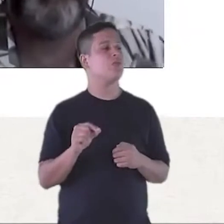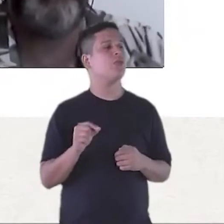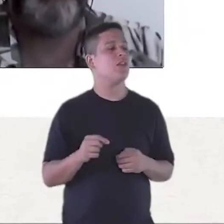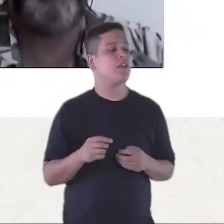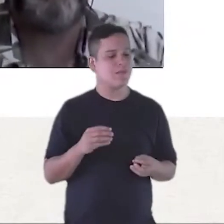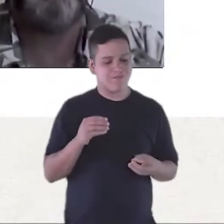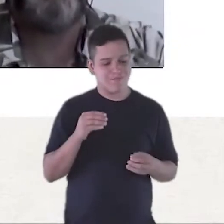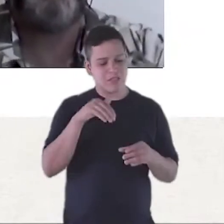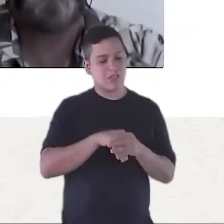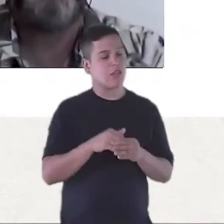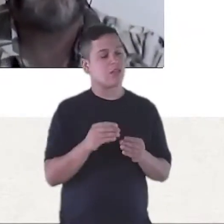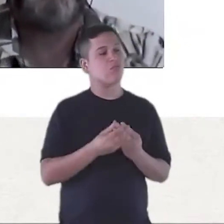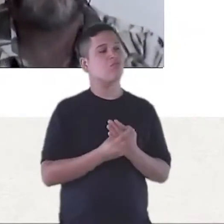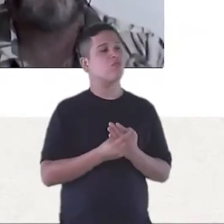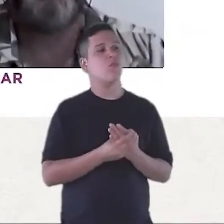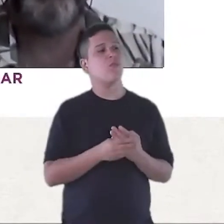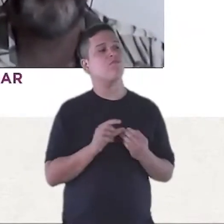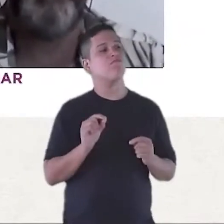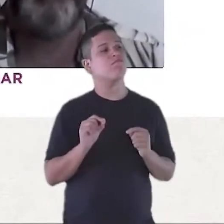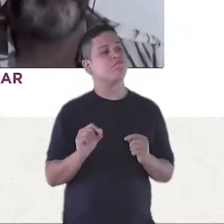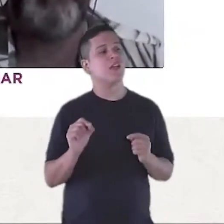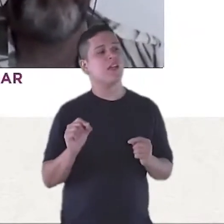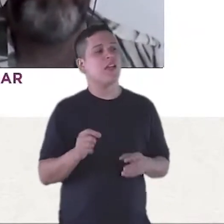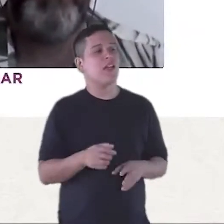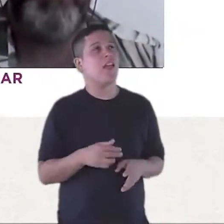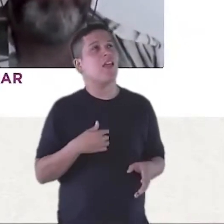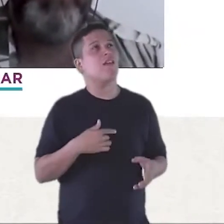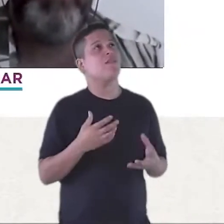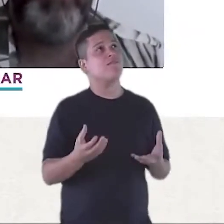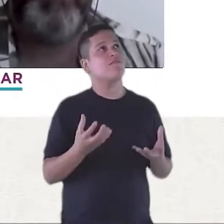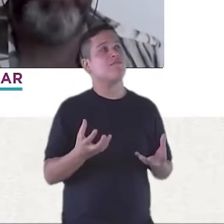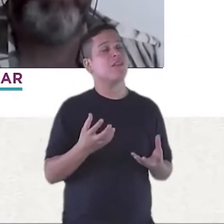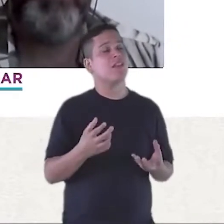a minha curiosidade, é como é que você tomou as decisões